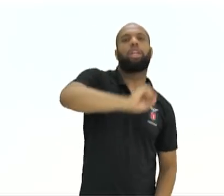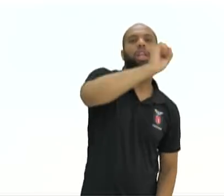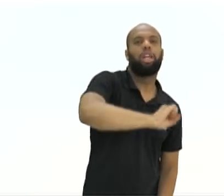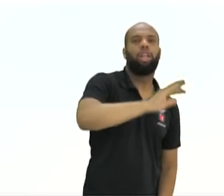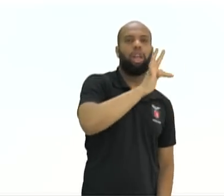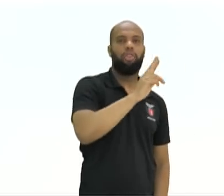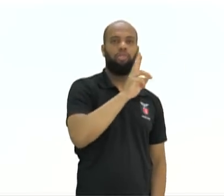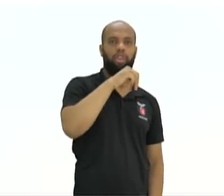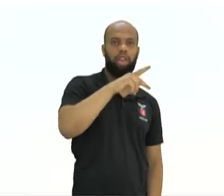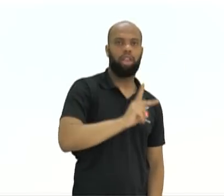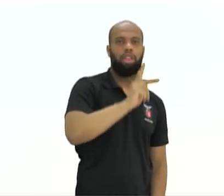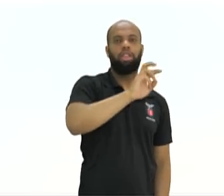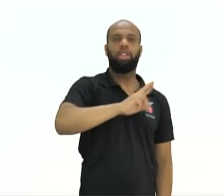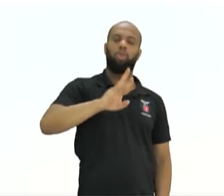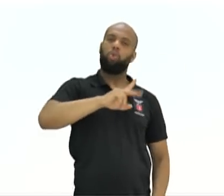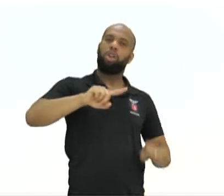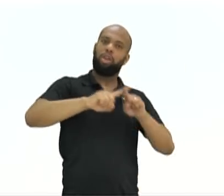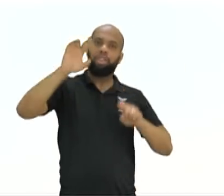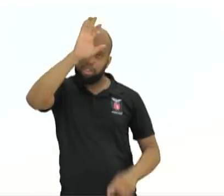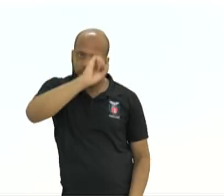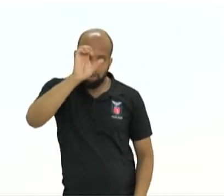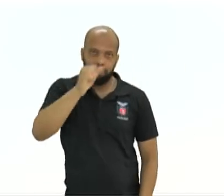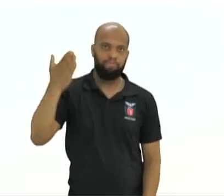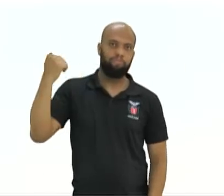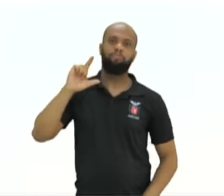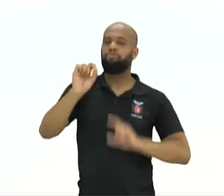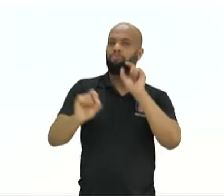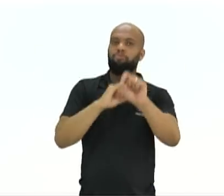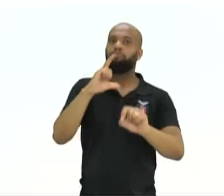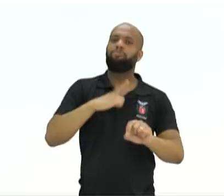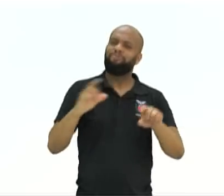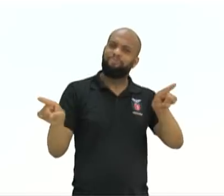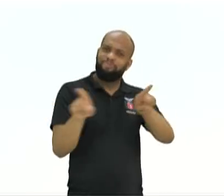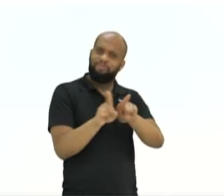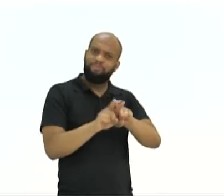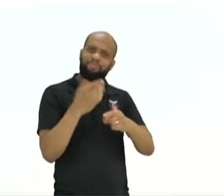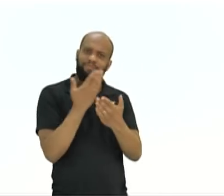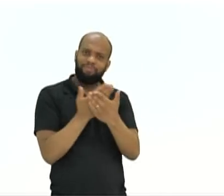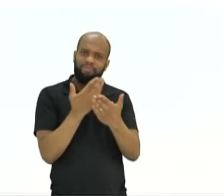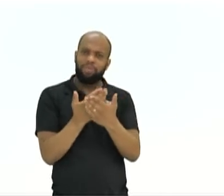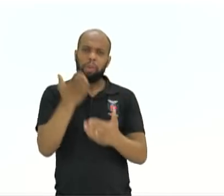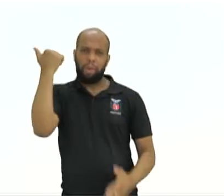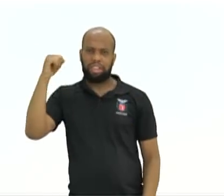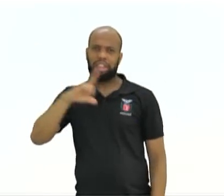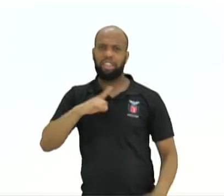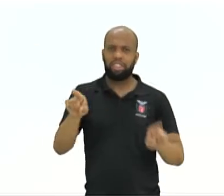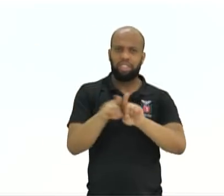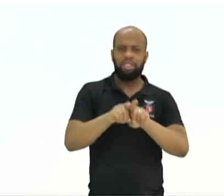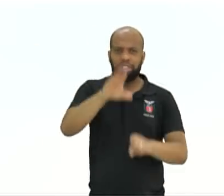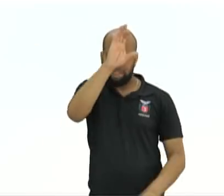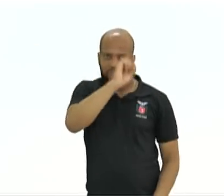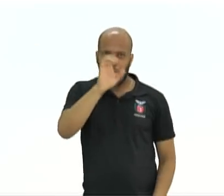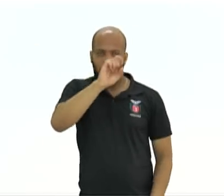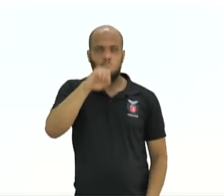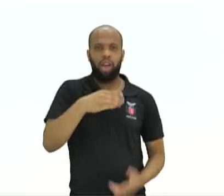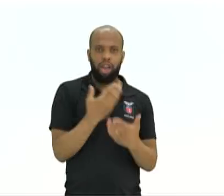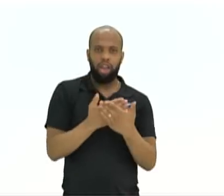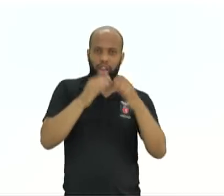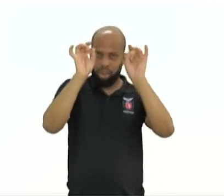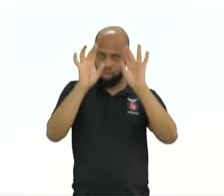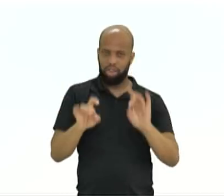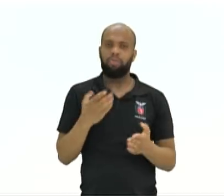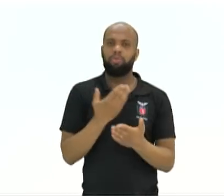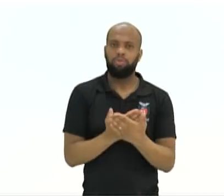urbana. Nós aprendemos aí, numas aulas anteriores, inclusive na aula passada, né, naquela nossa aula especial, nós